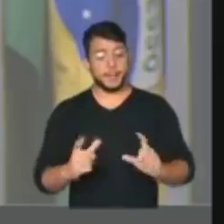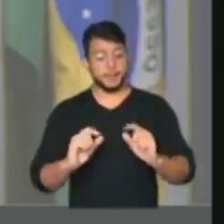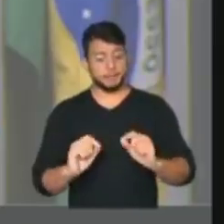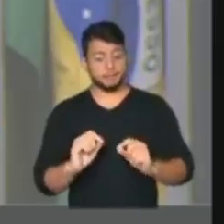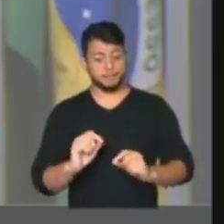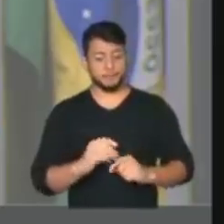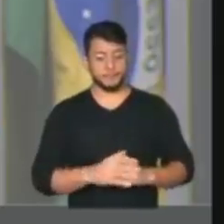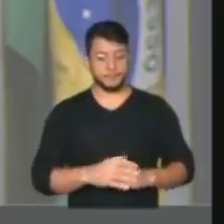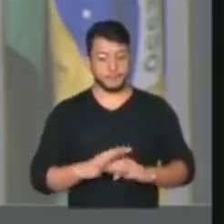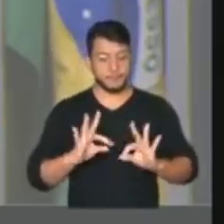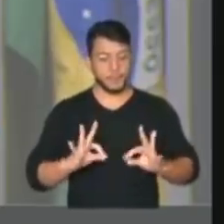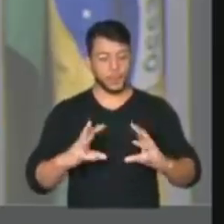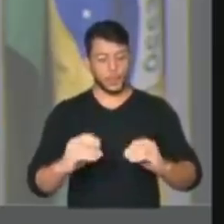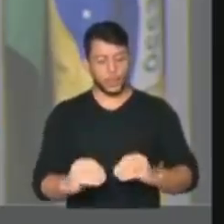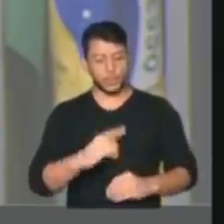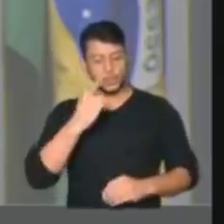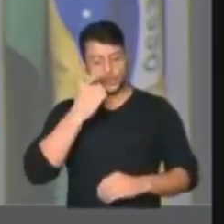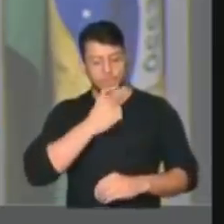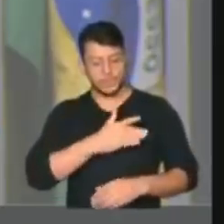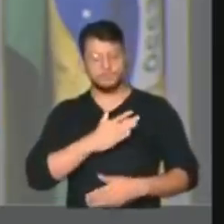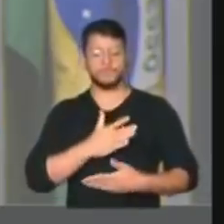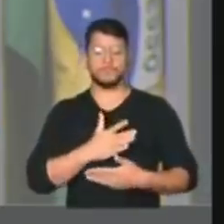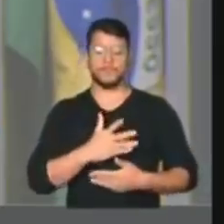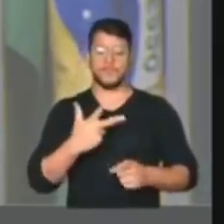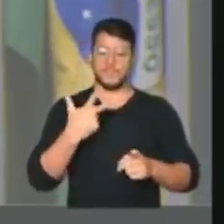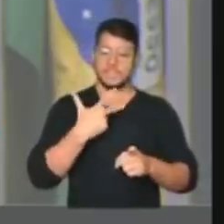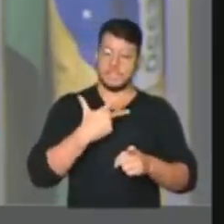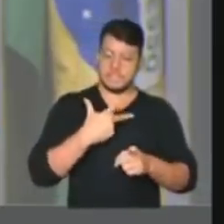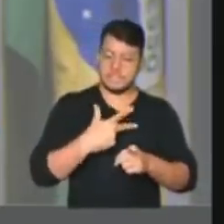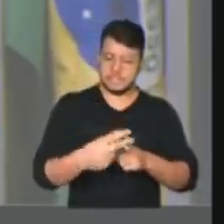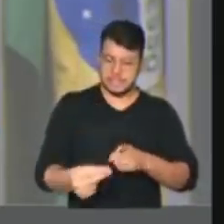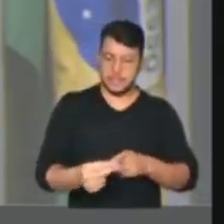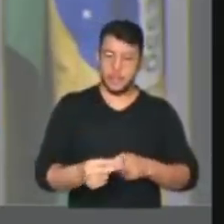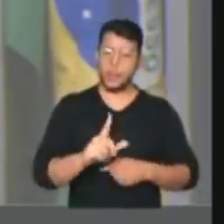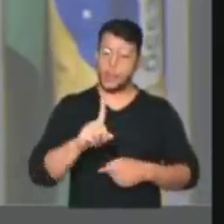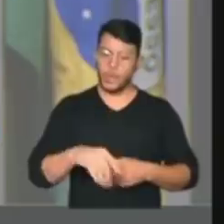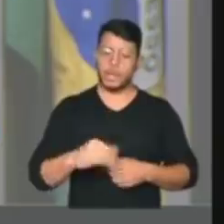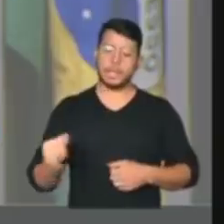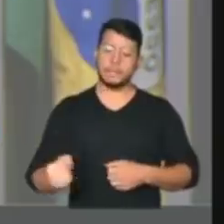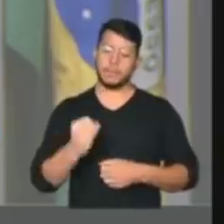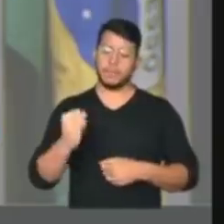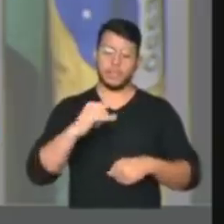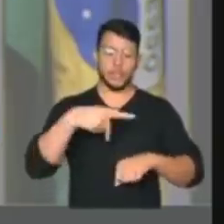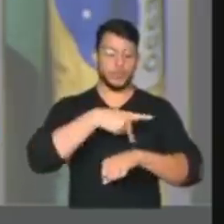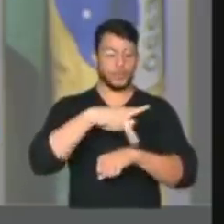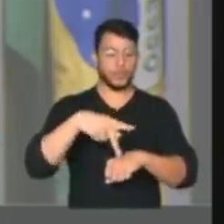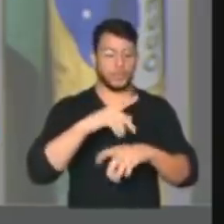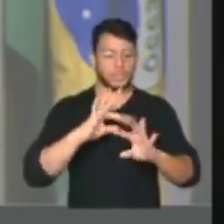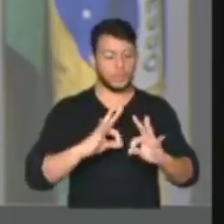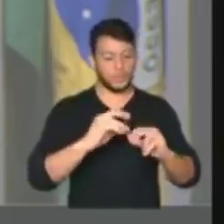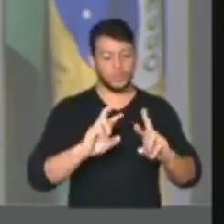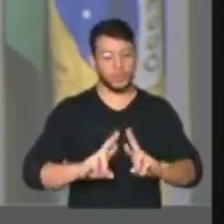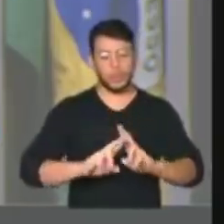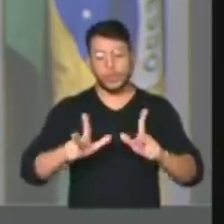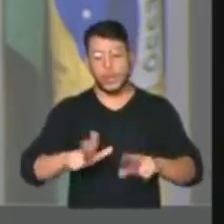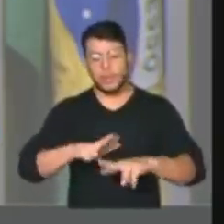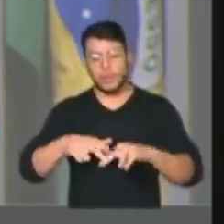sociedade nessa vitória que considere que seja do país não de nenhum partido político nenhum deputado